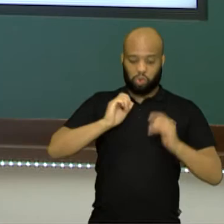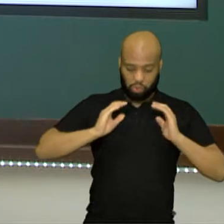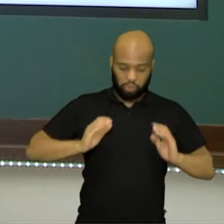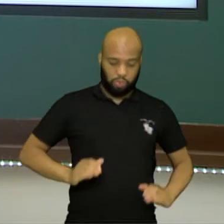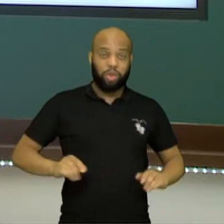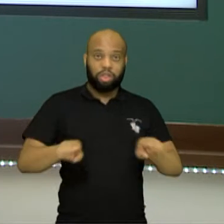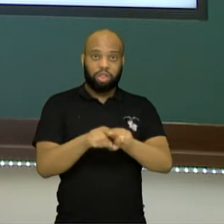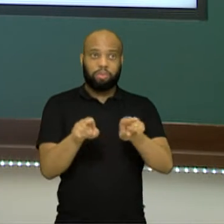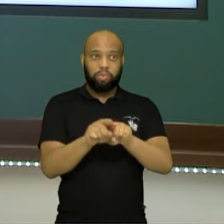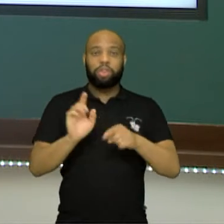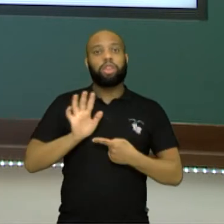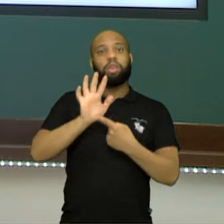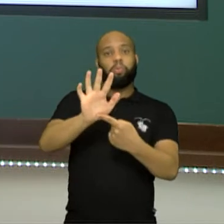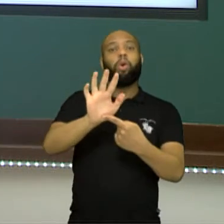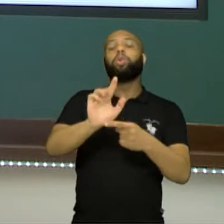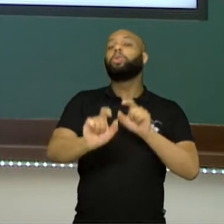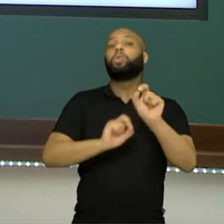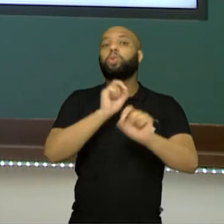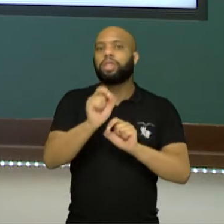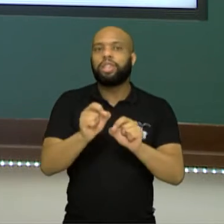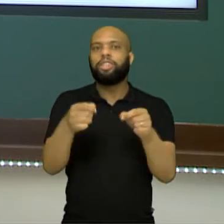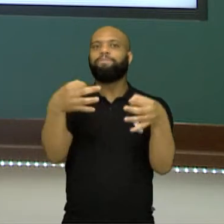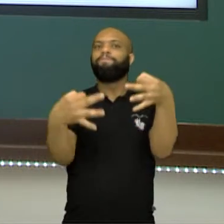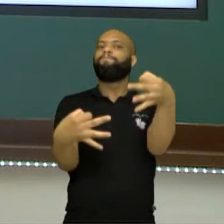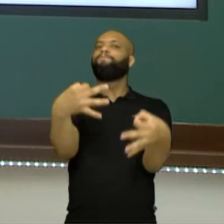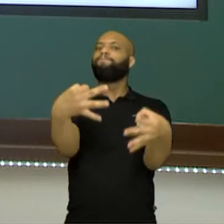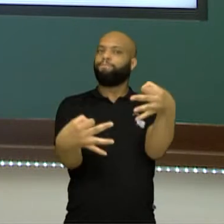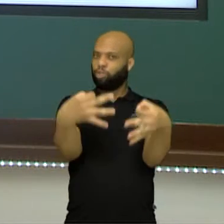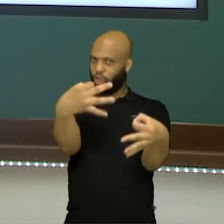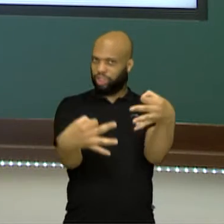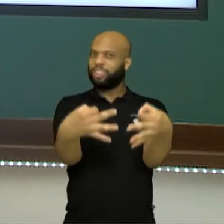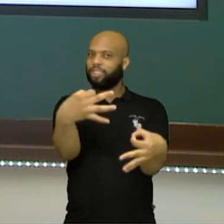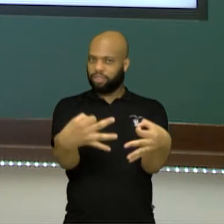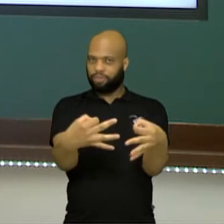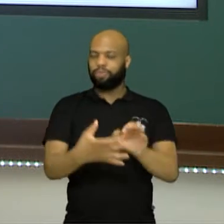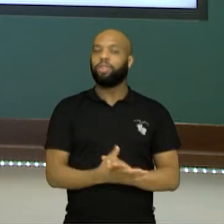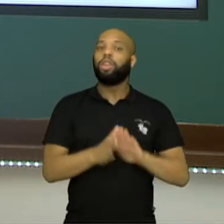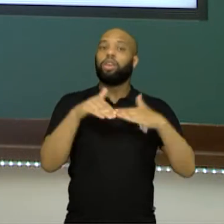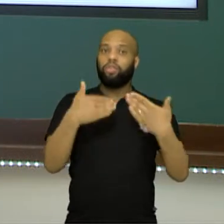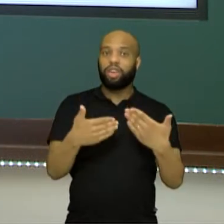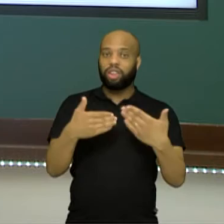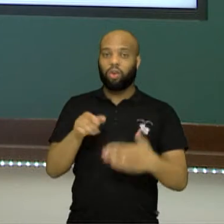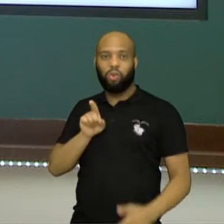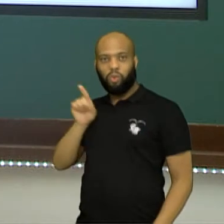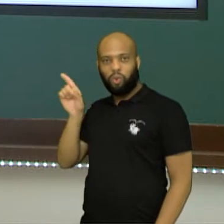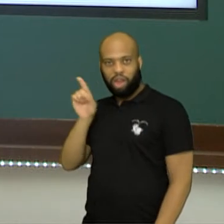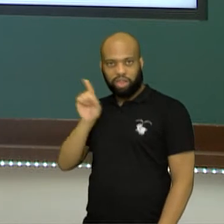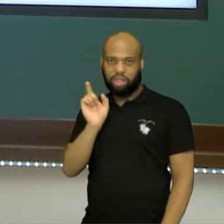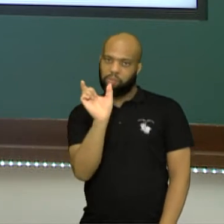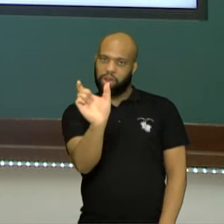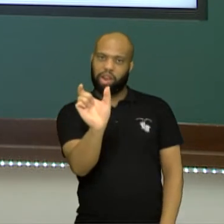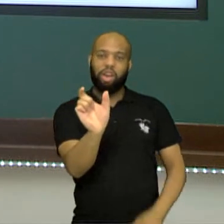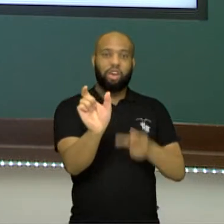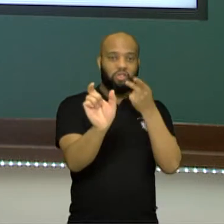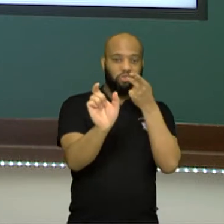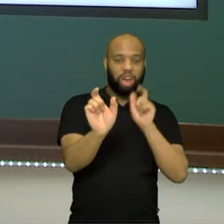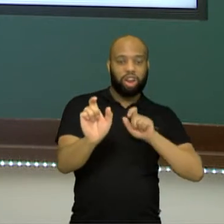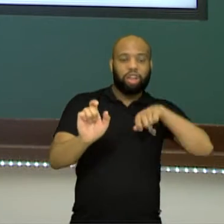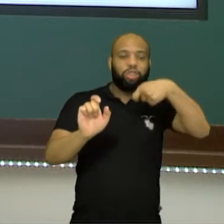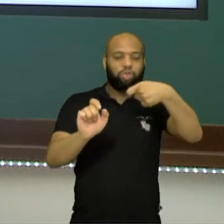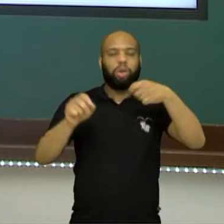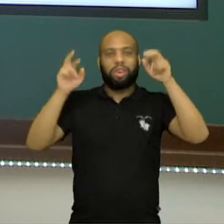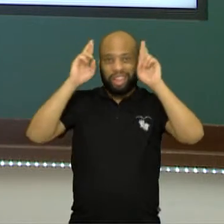que manifesta um senso de justiça. A equidade vai falar no respeito